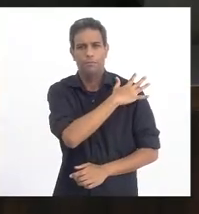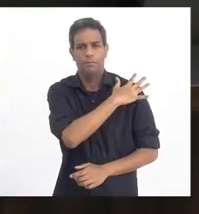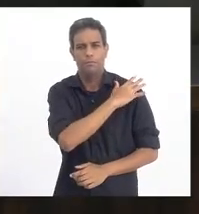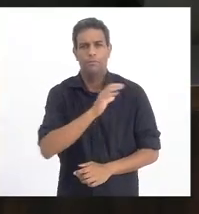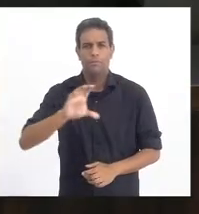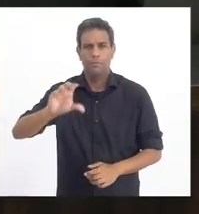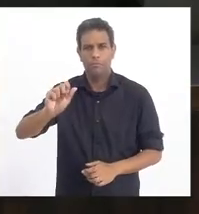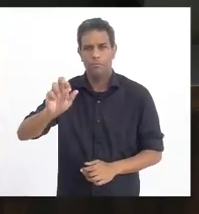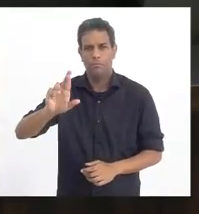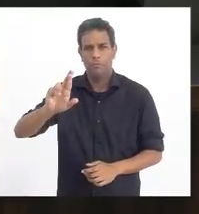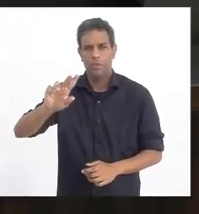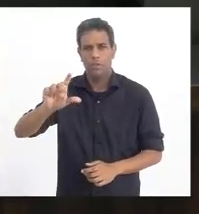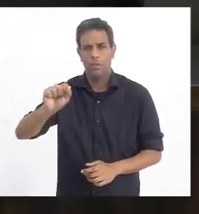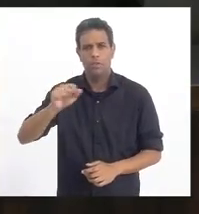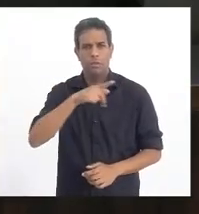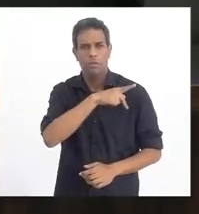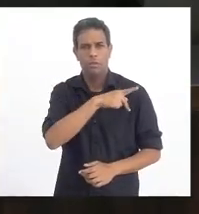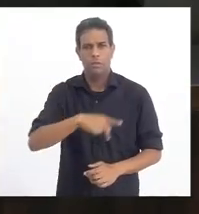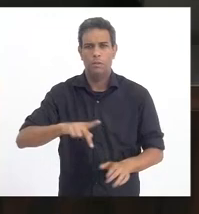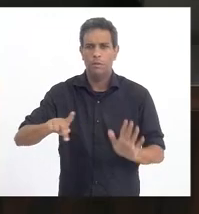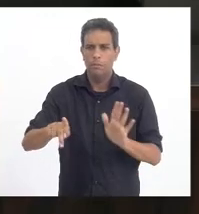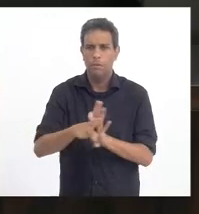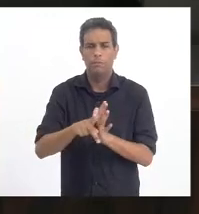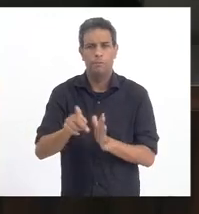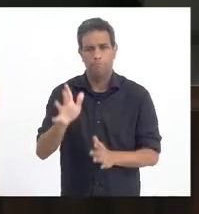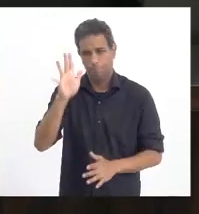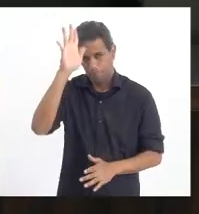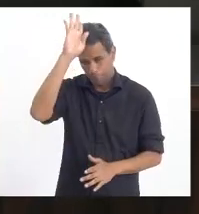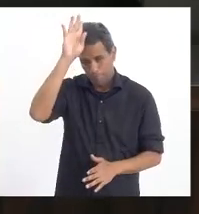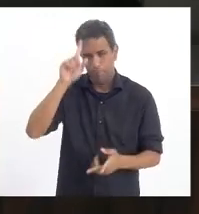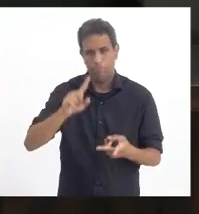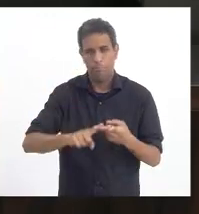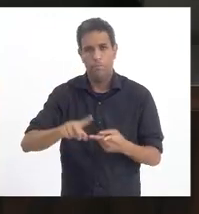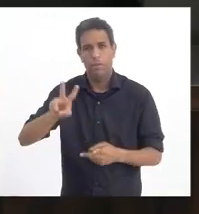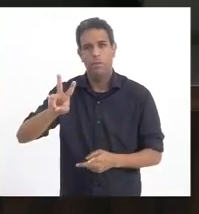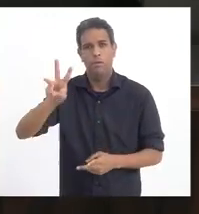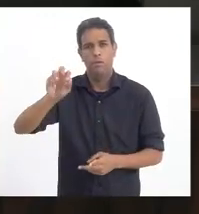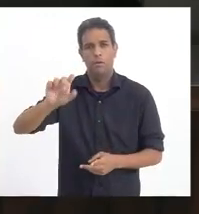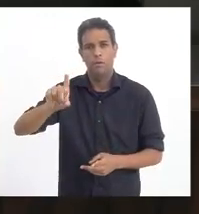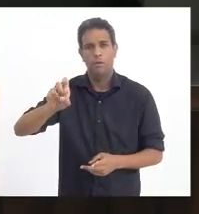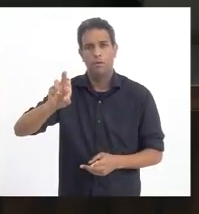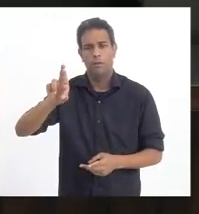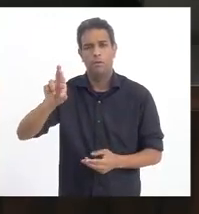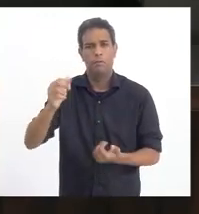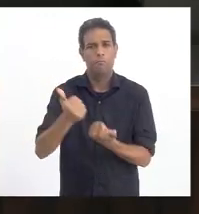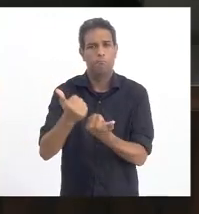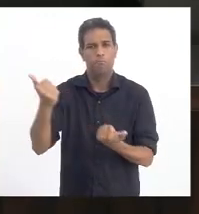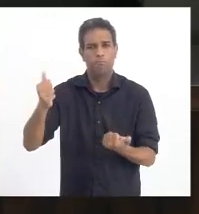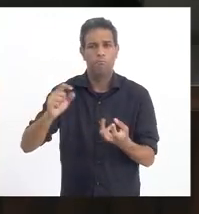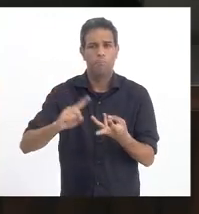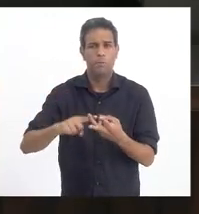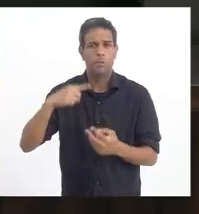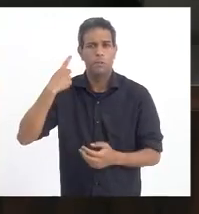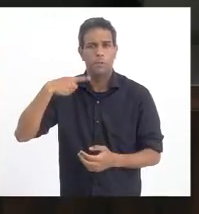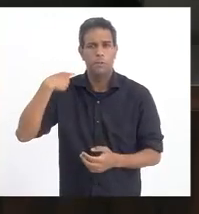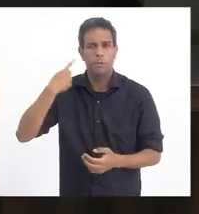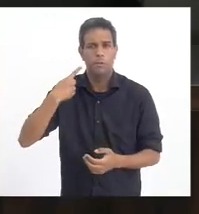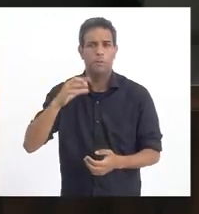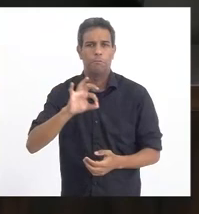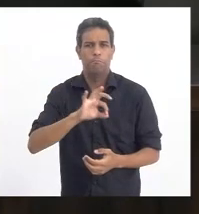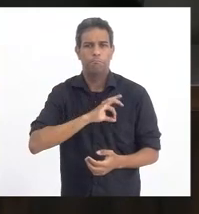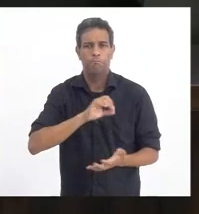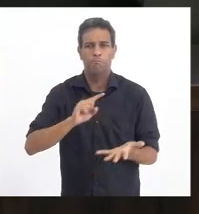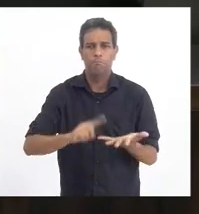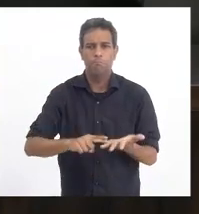Carlos da Silva Ortiz Presidente Associação dos Oficiais de bombeiro valdelei Duarte sobre temas de bombeiro André Rios advogados da pmesp